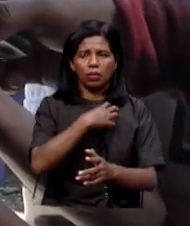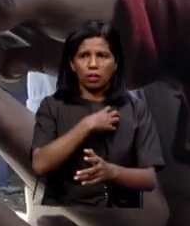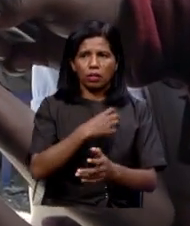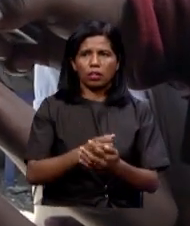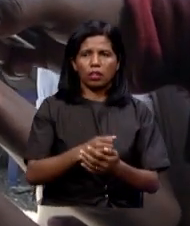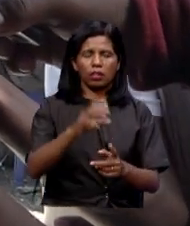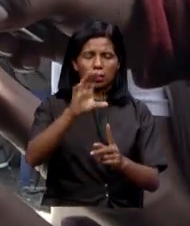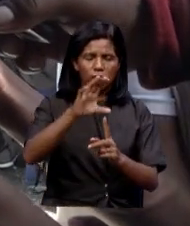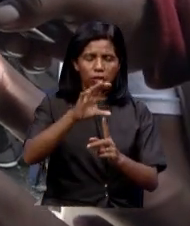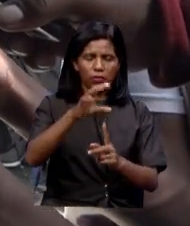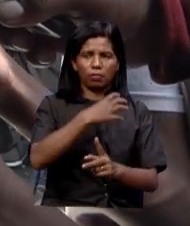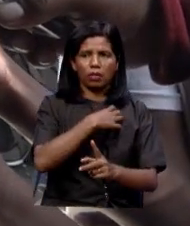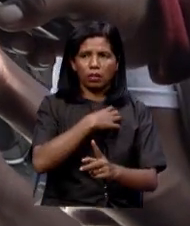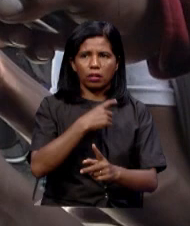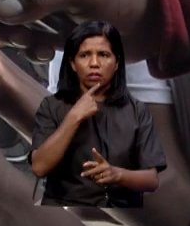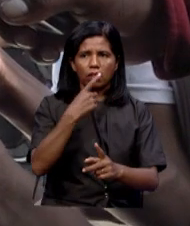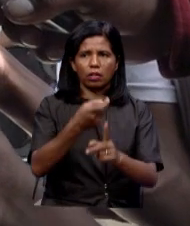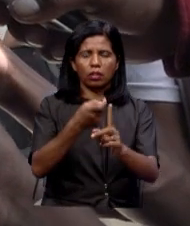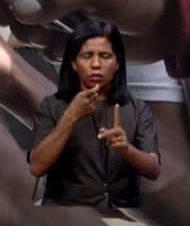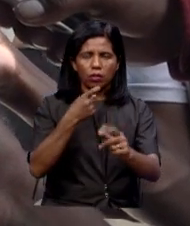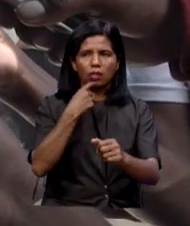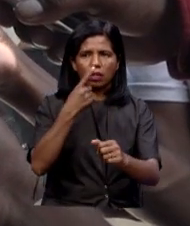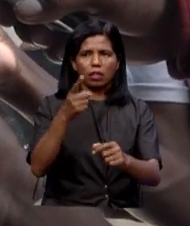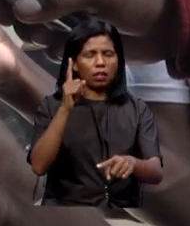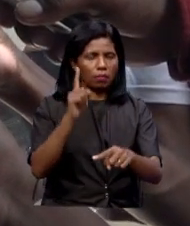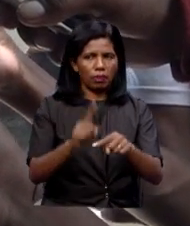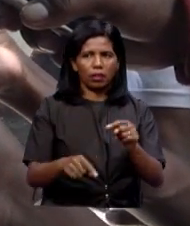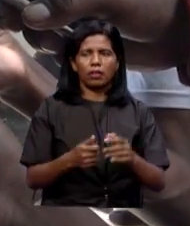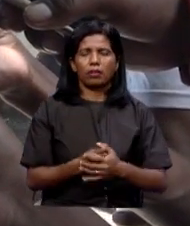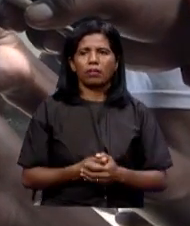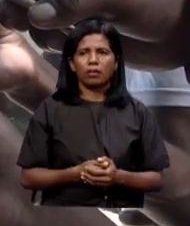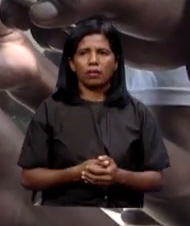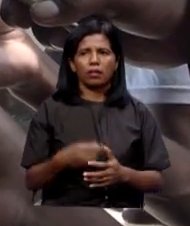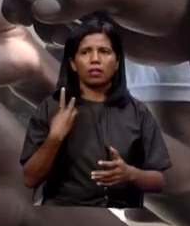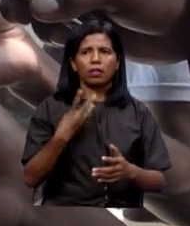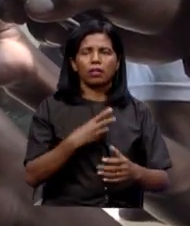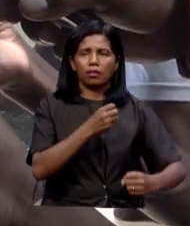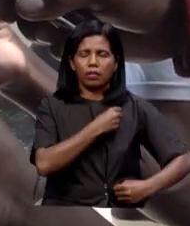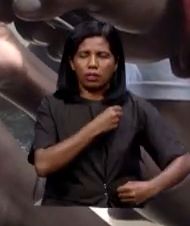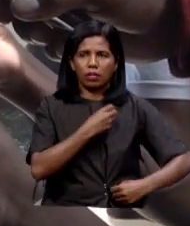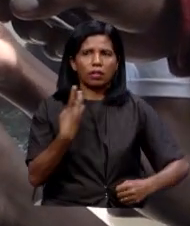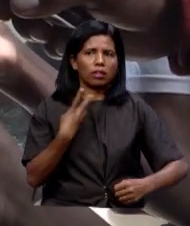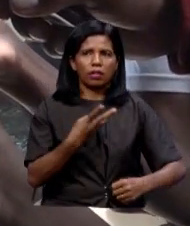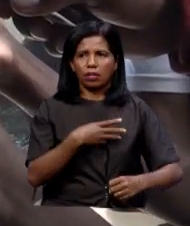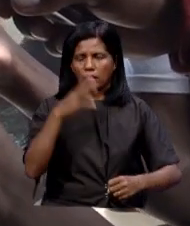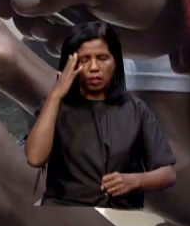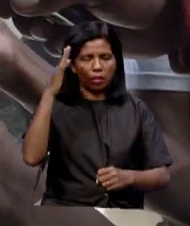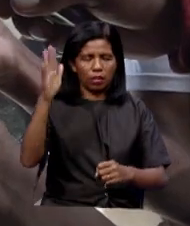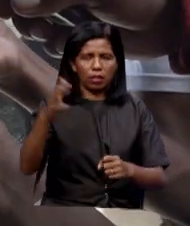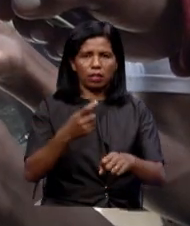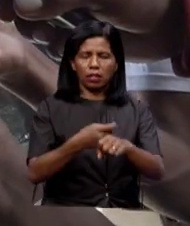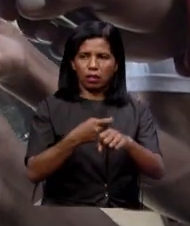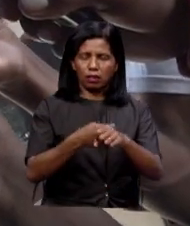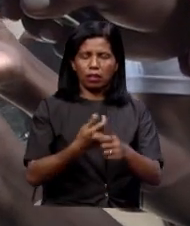comando rasic, né, até ter catac, né, orientação, comando até ter, né, lá, mas a parte itania FDTL, mas nem italadum, até nem vai dar. Nessa situação, ele já